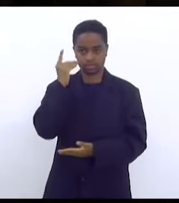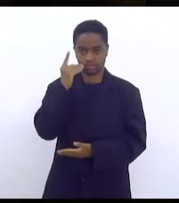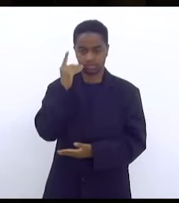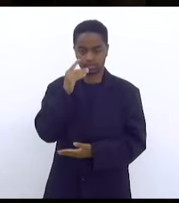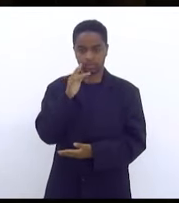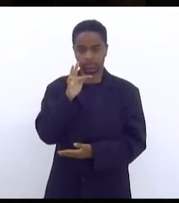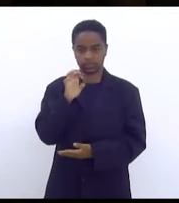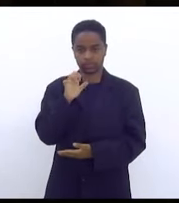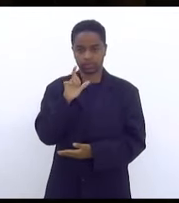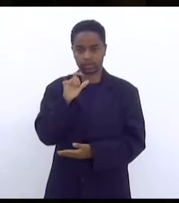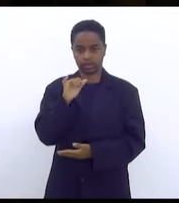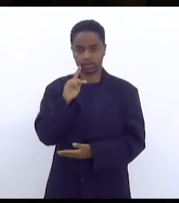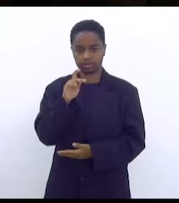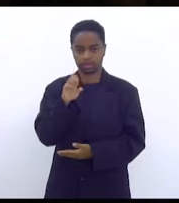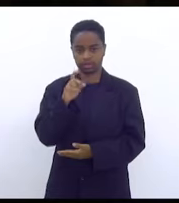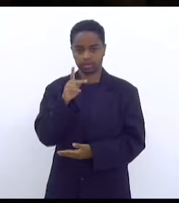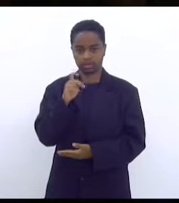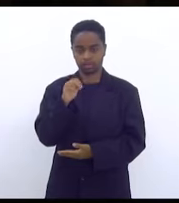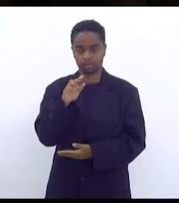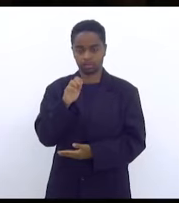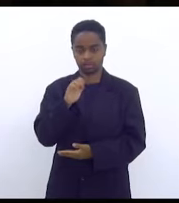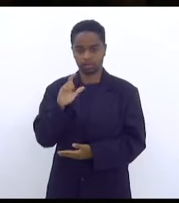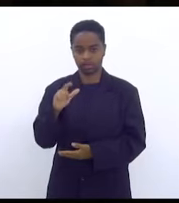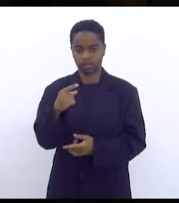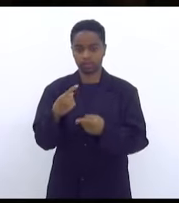Poubel, é